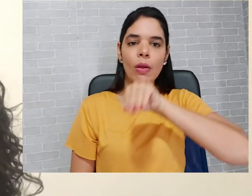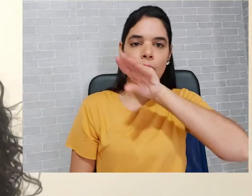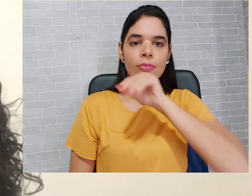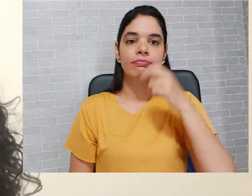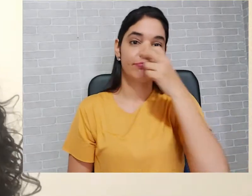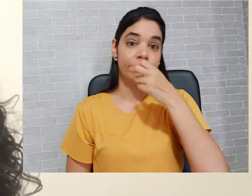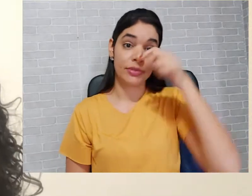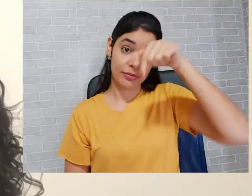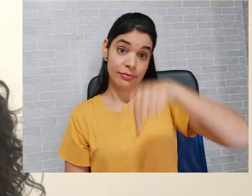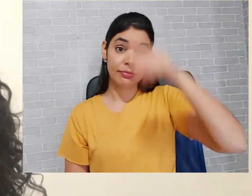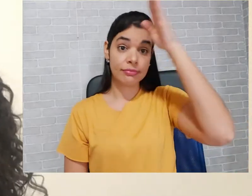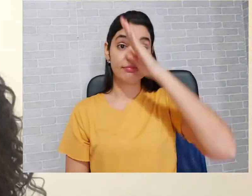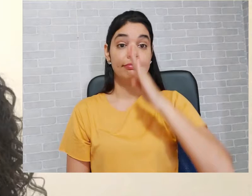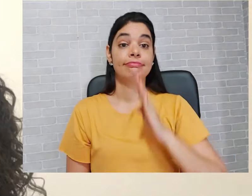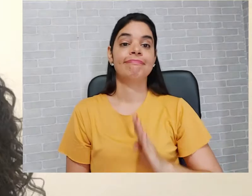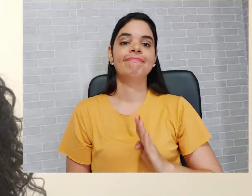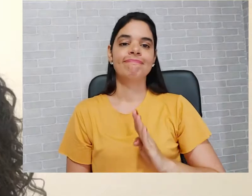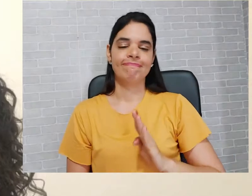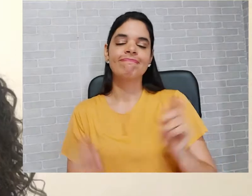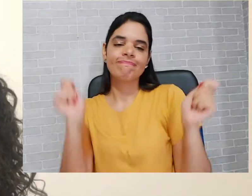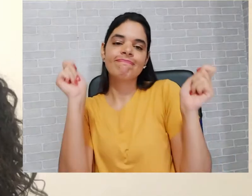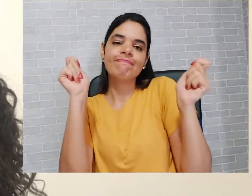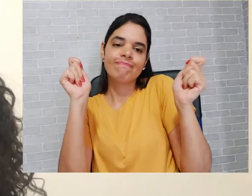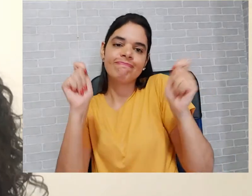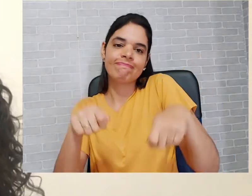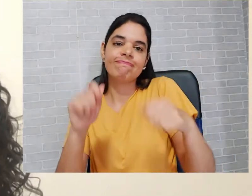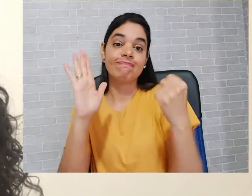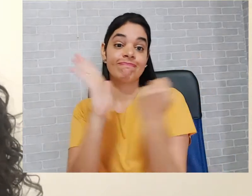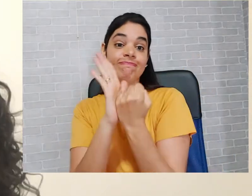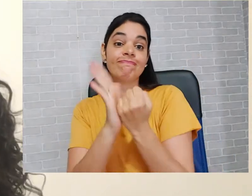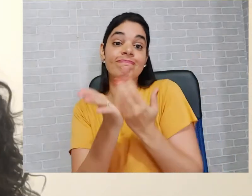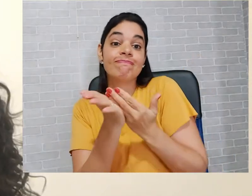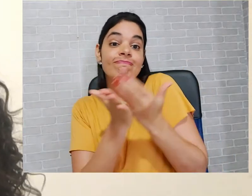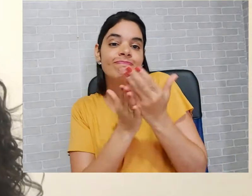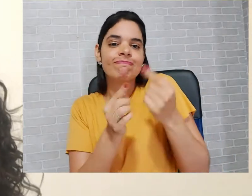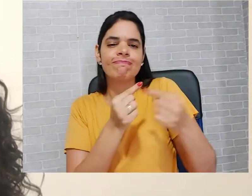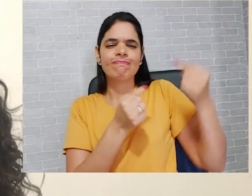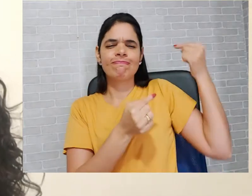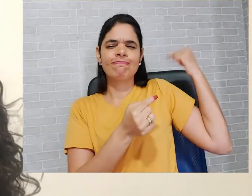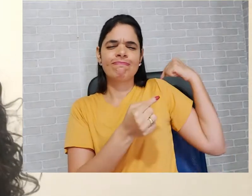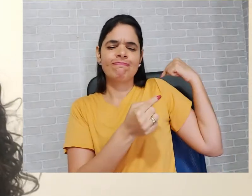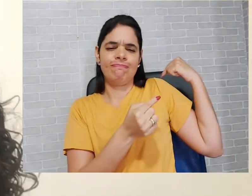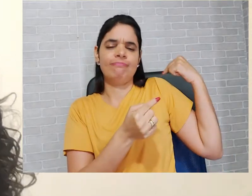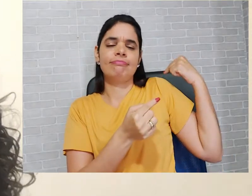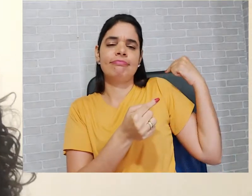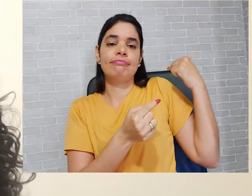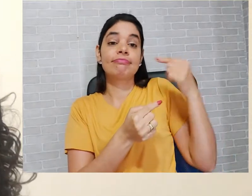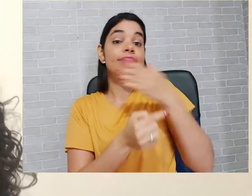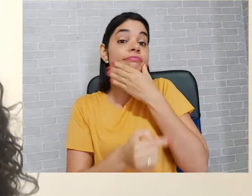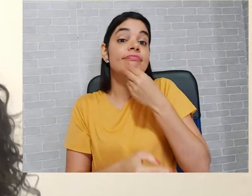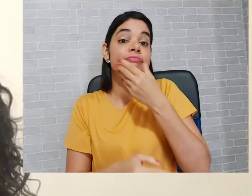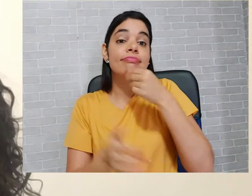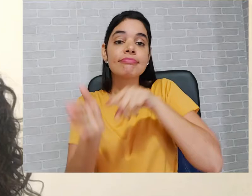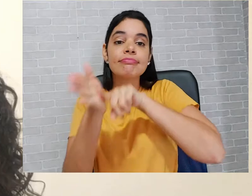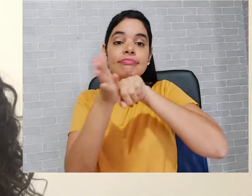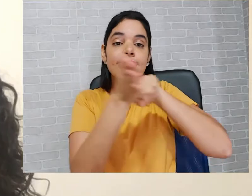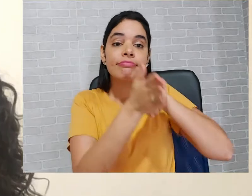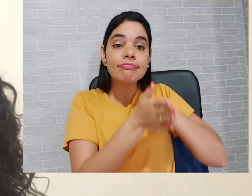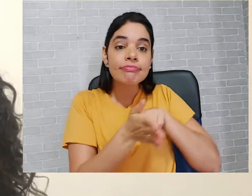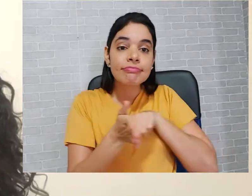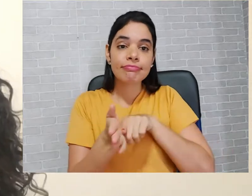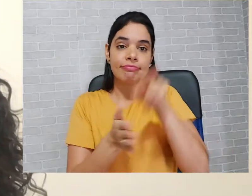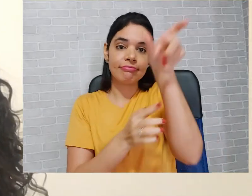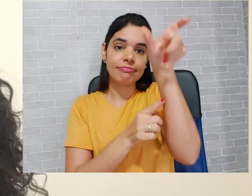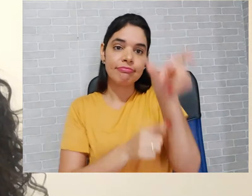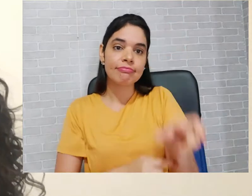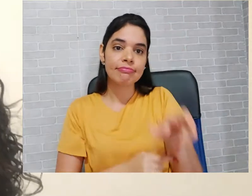de literatura oral aqui no Brasil, nós temos um dos iniciadores dos estudos nessa área, que é o pesquisador Luiz da